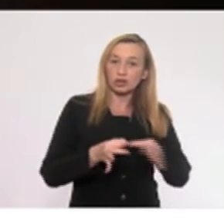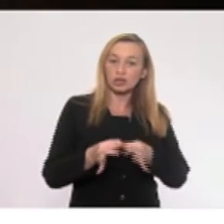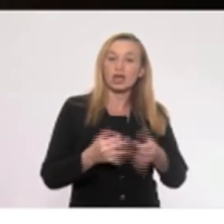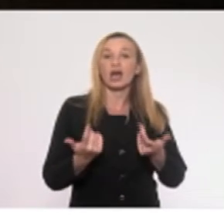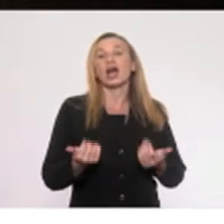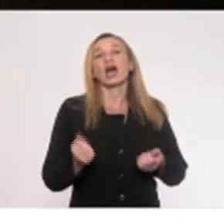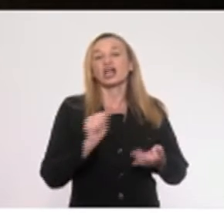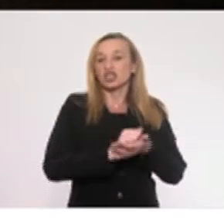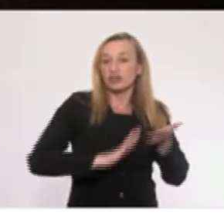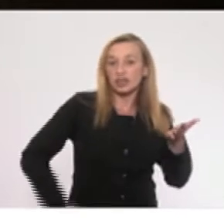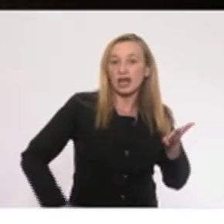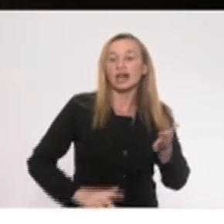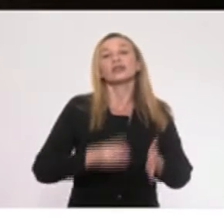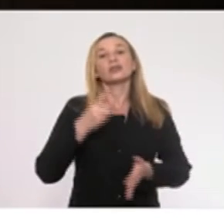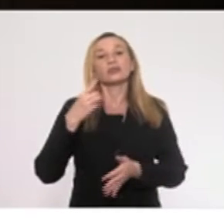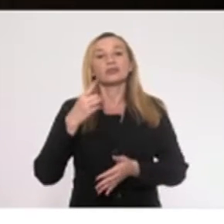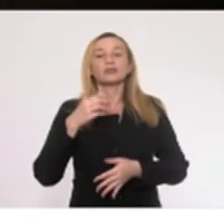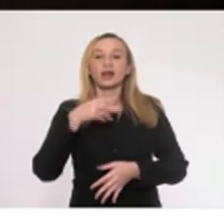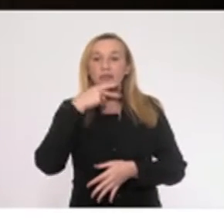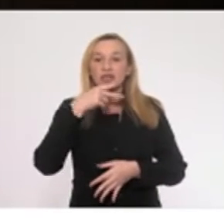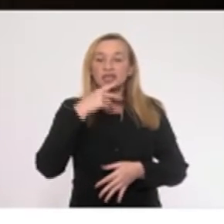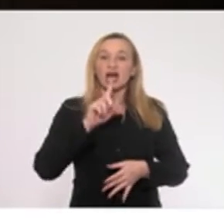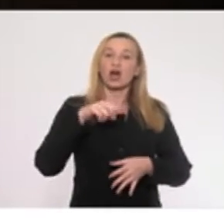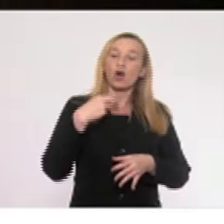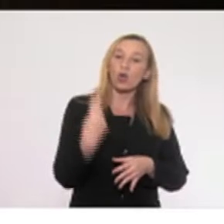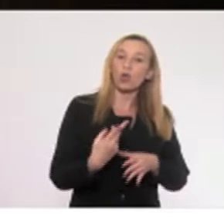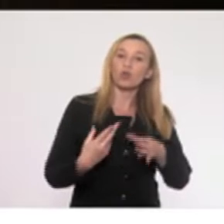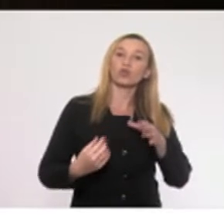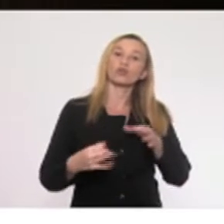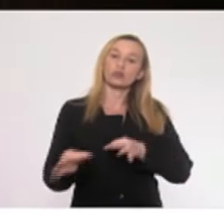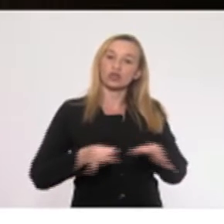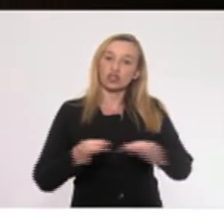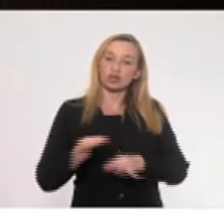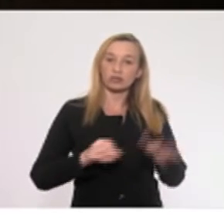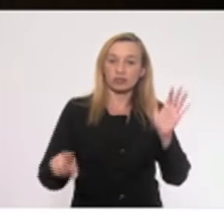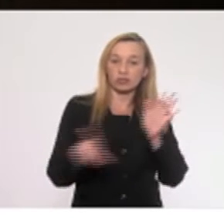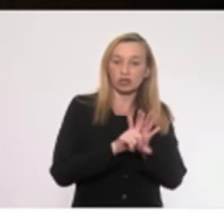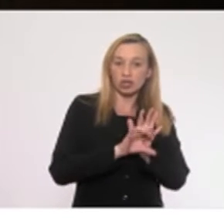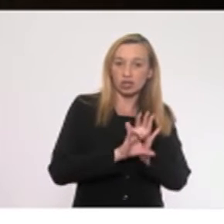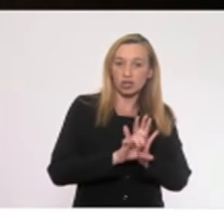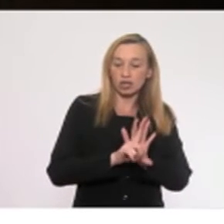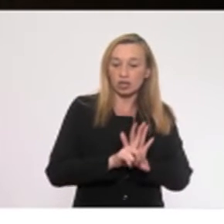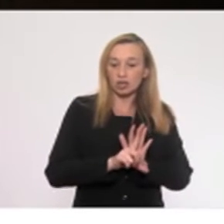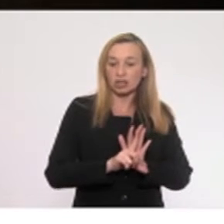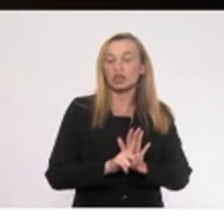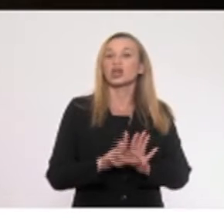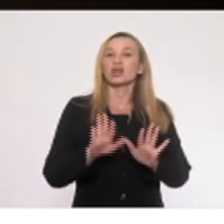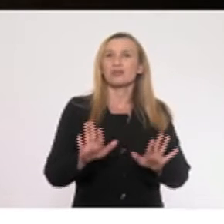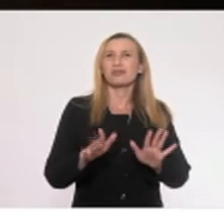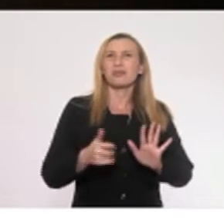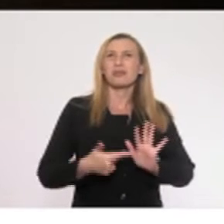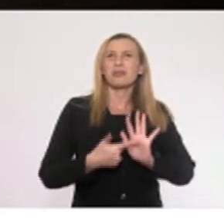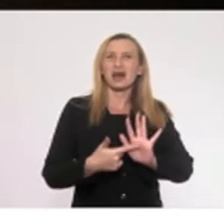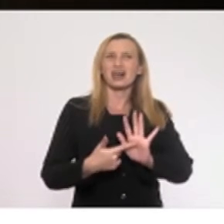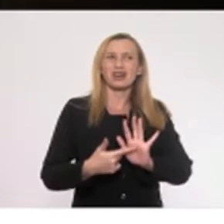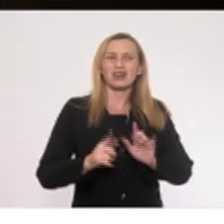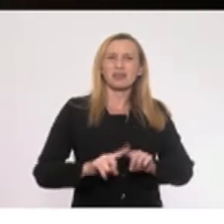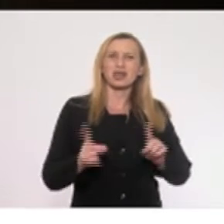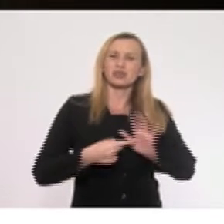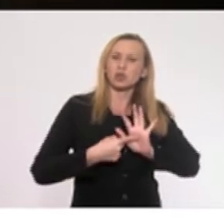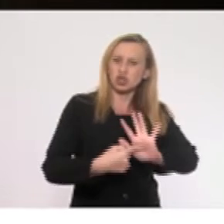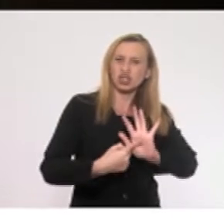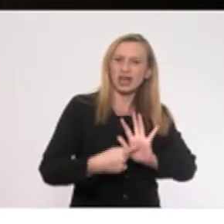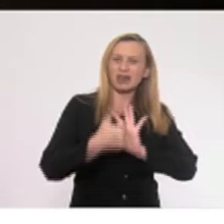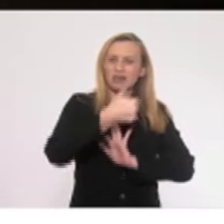atividade parlamentar ou projeto de lei, mas abrir um precedente para que a exposição dos 100 maiores, dessa forma que está apresentada